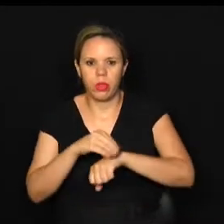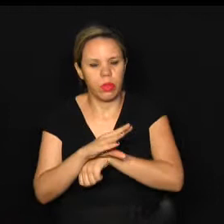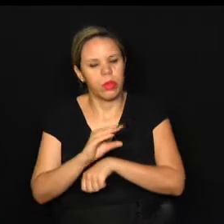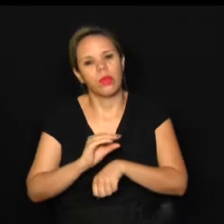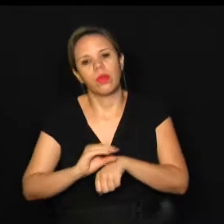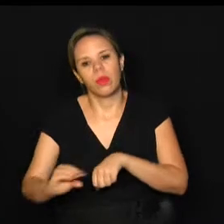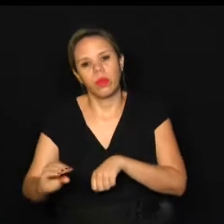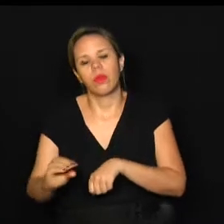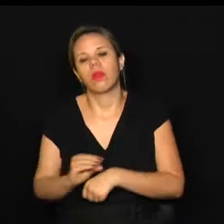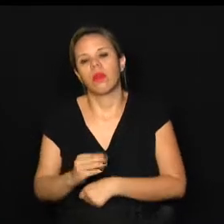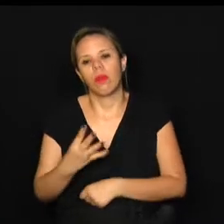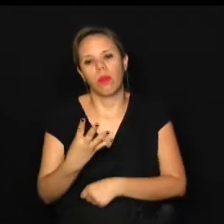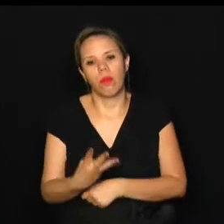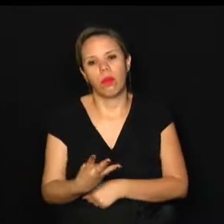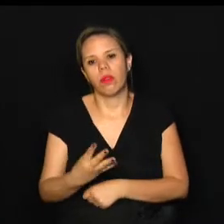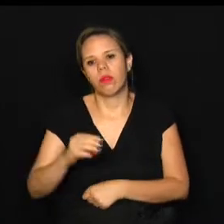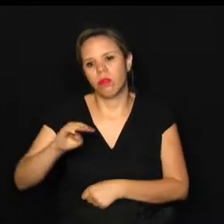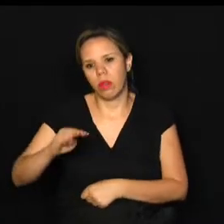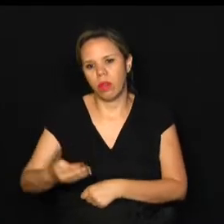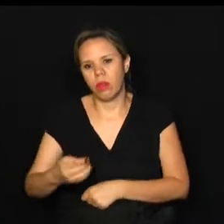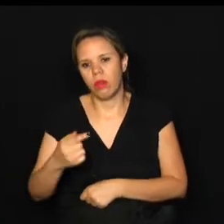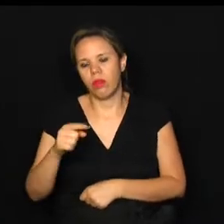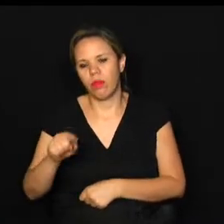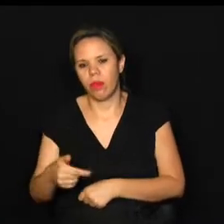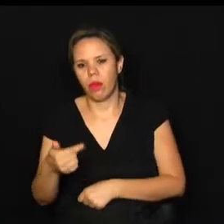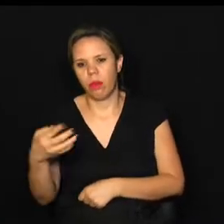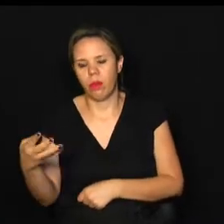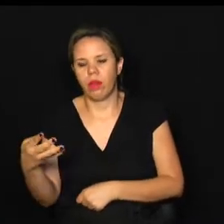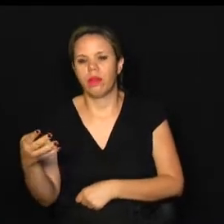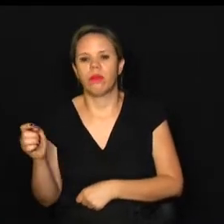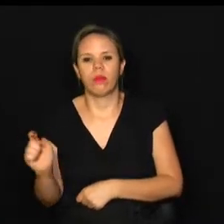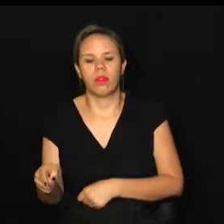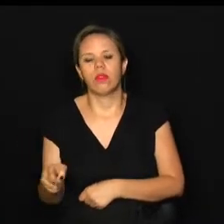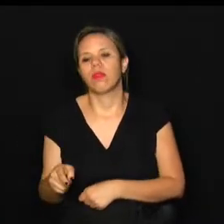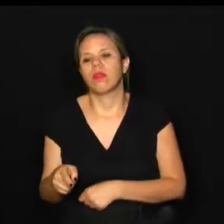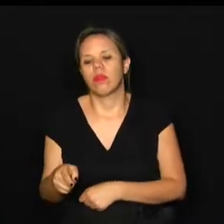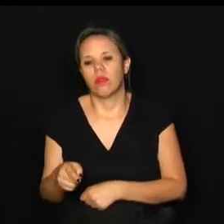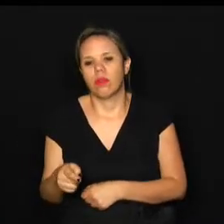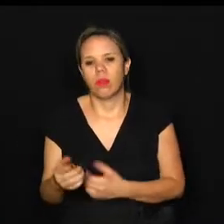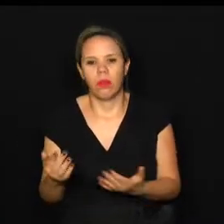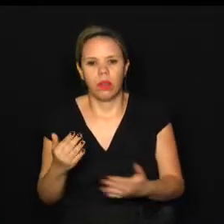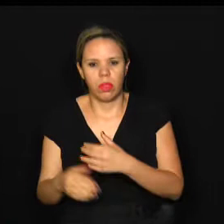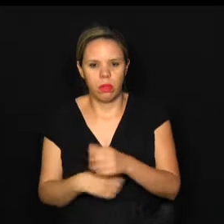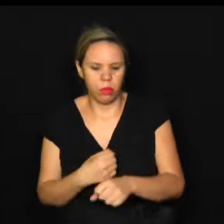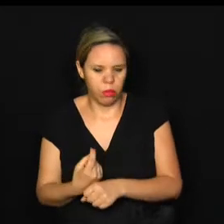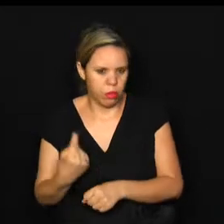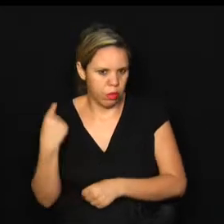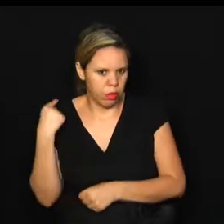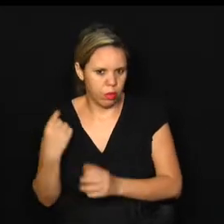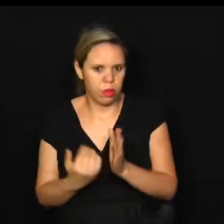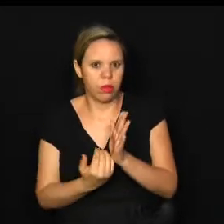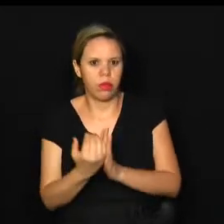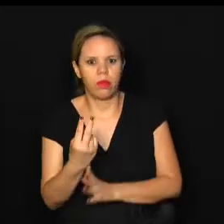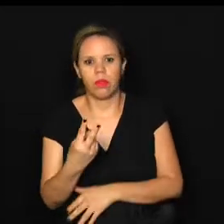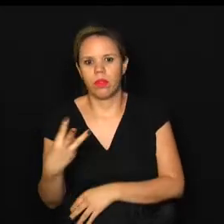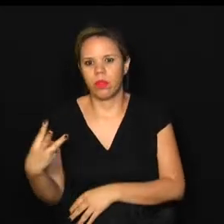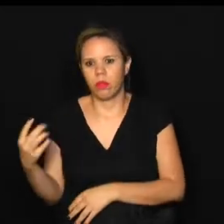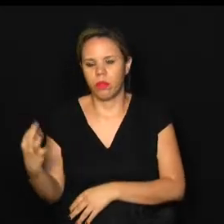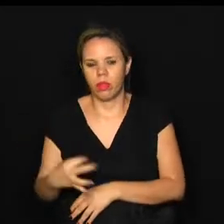4 milhões e 400 foram repassados esse ano contra 3,6 milhões do ano passado, um crescimento aí de